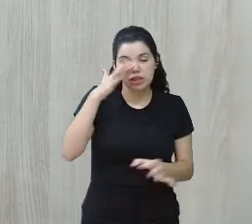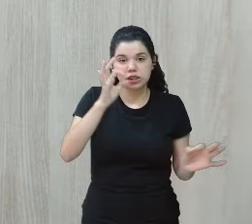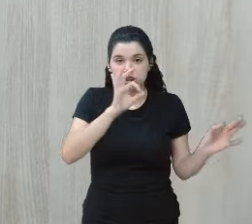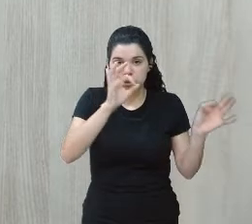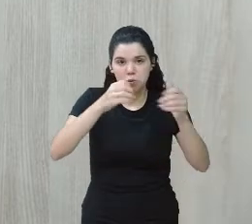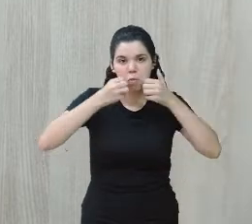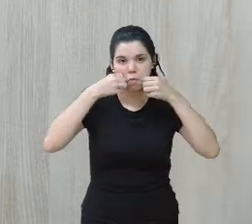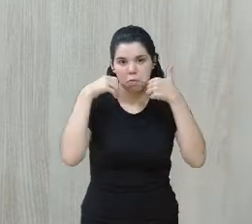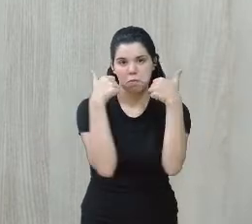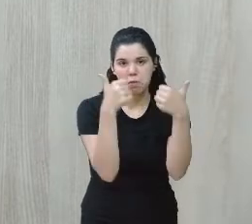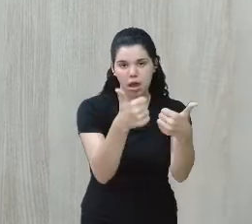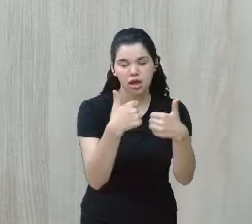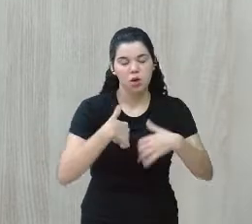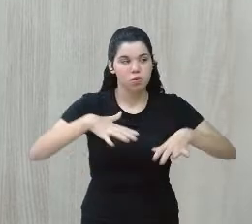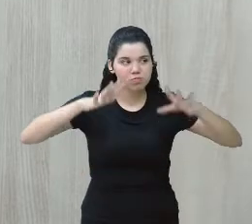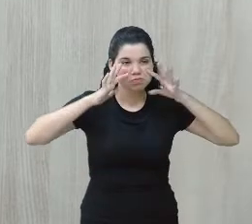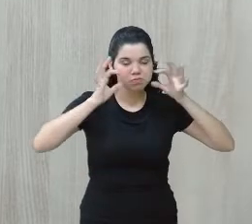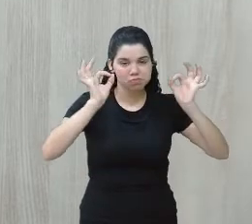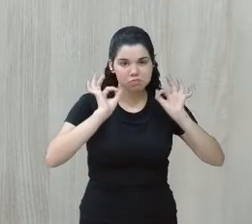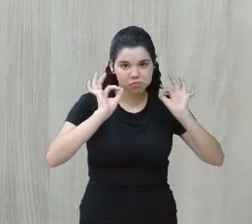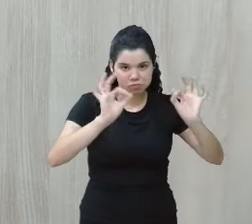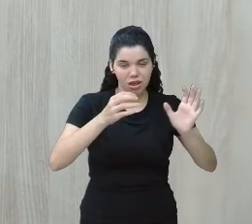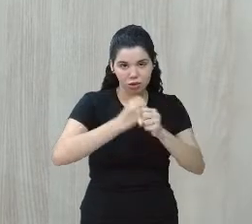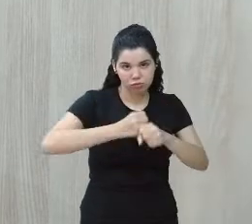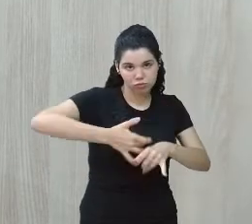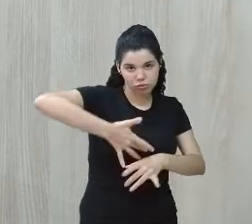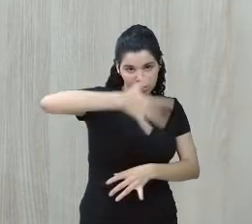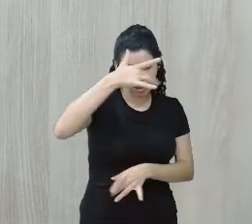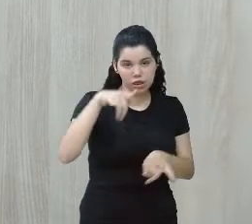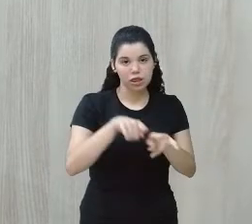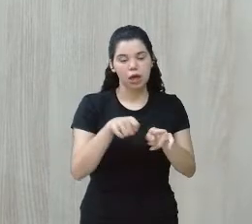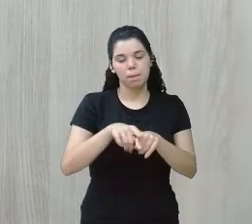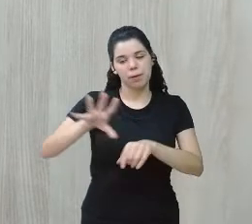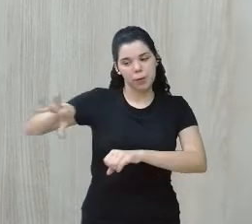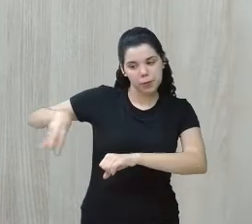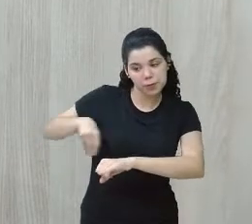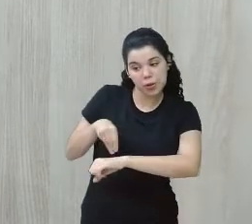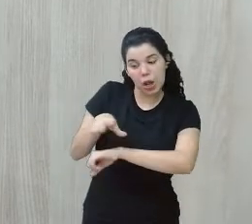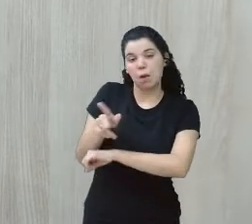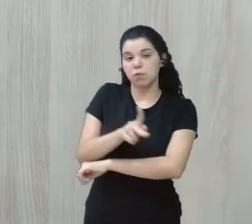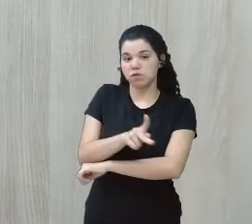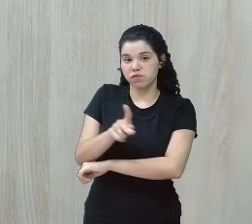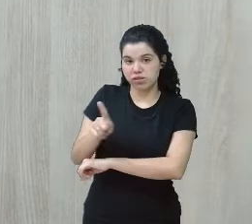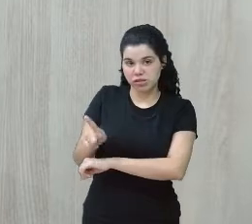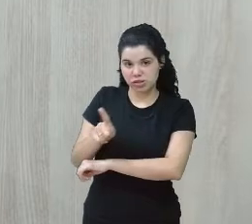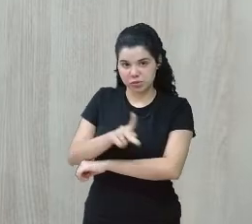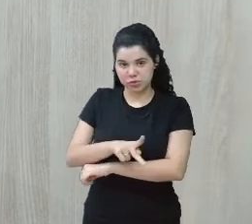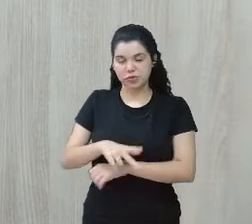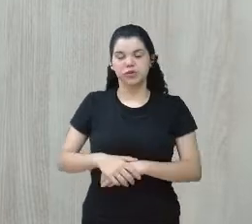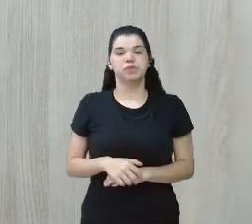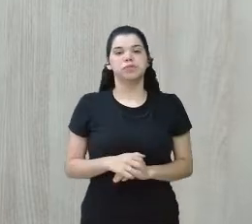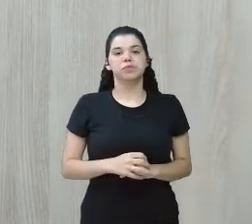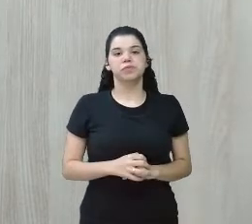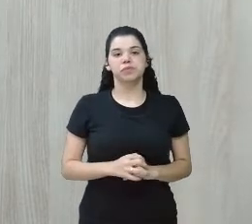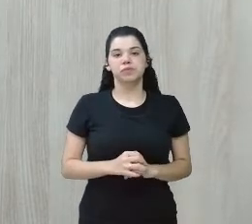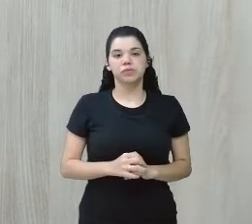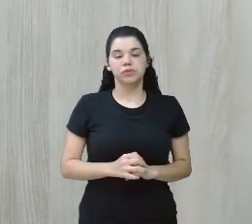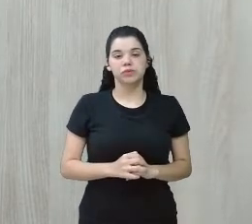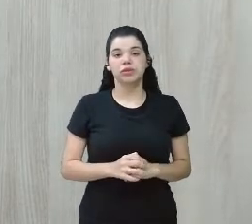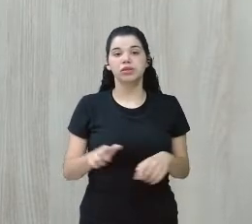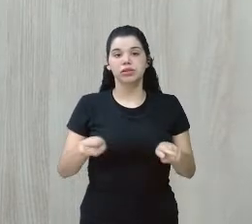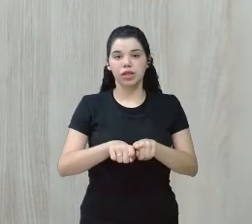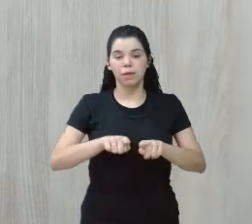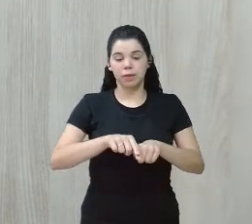aulas. Eu vou estar bem atenta ao chat e passando para a professora Cláudia o que é interessante para ser discutido. E outras coisas eu já